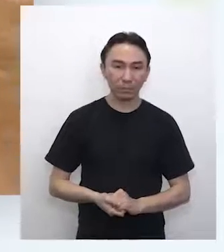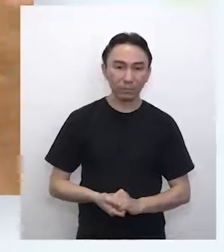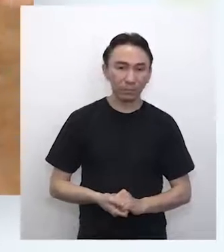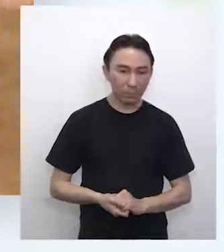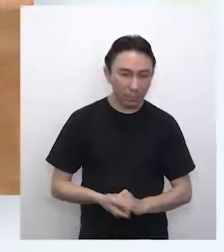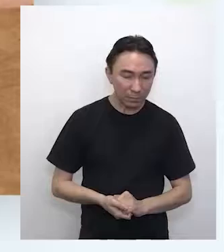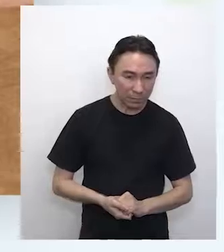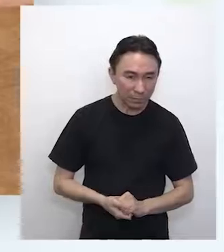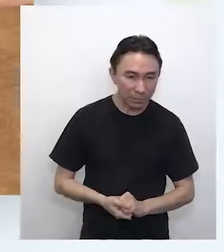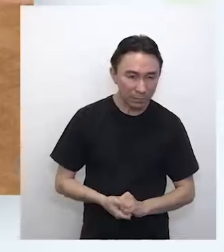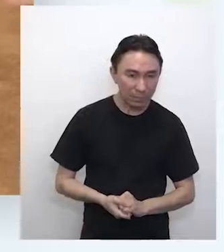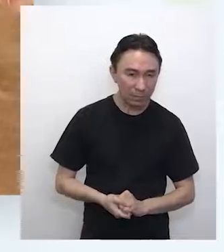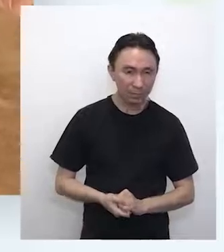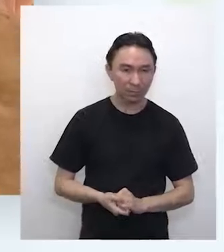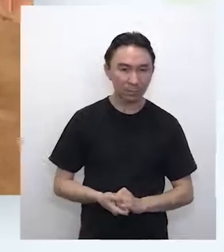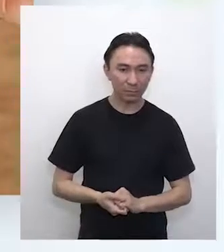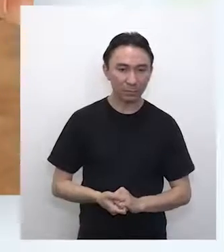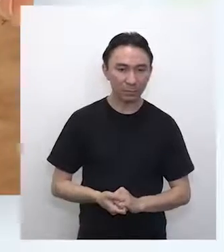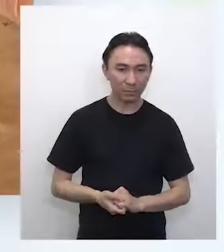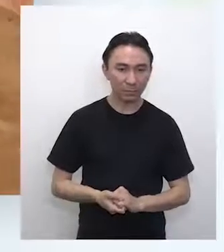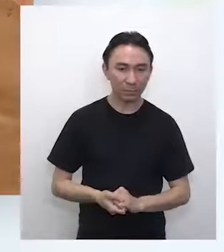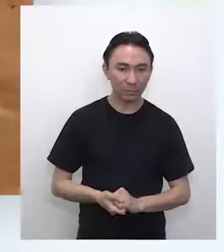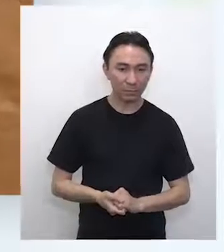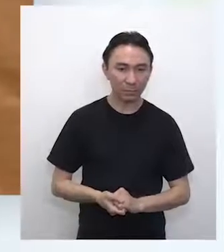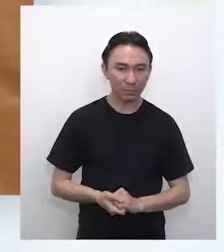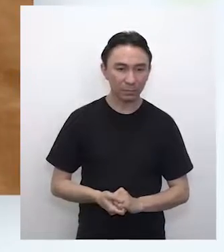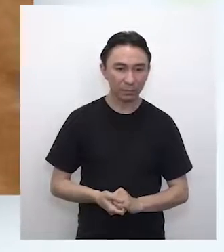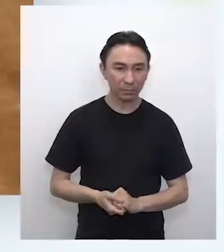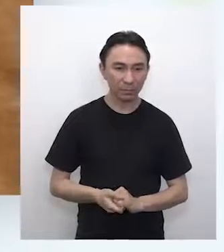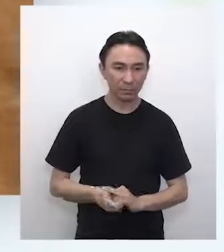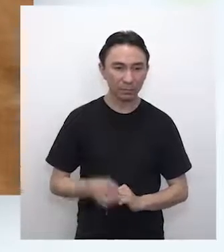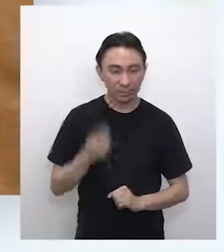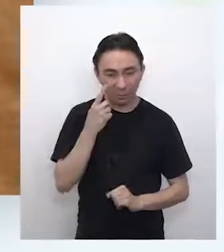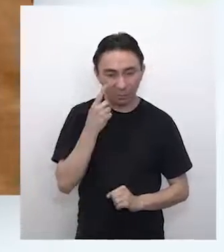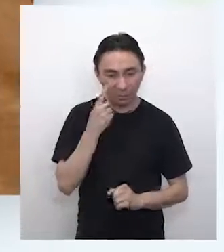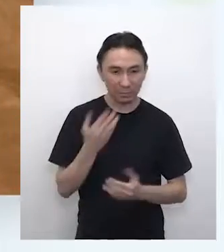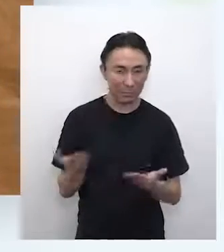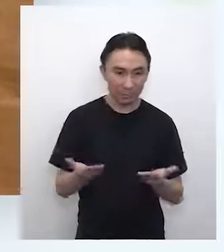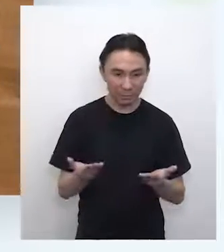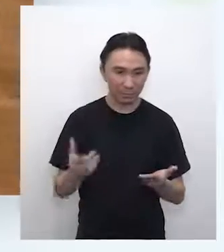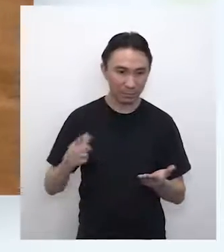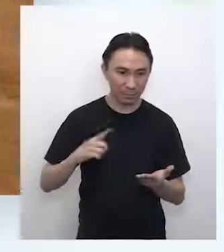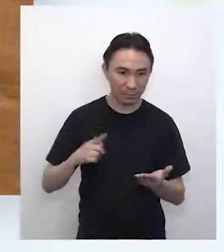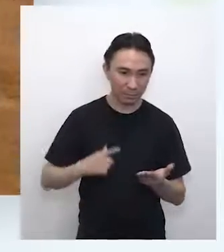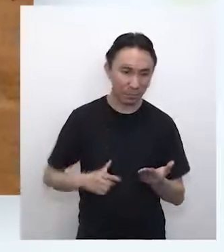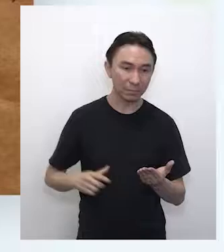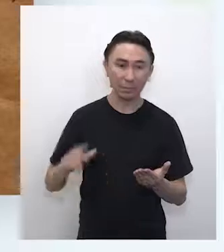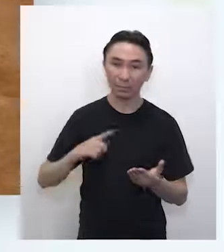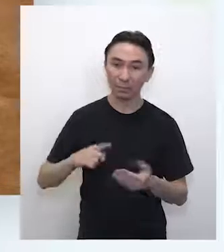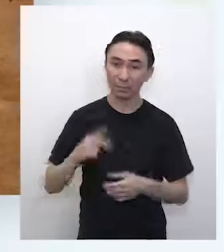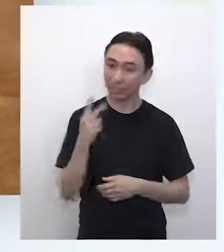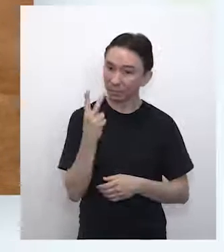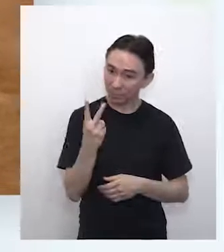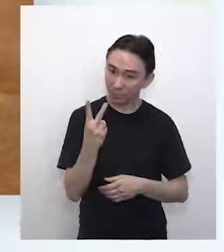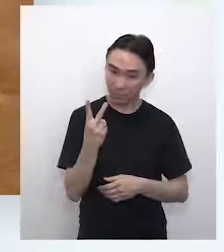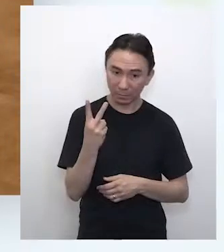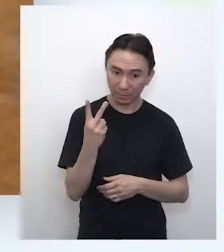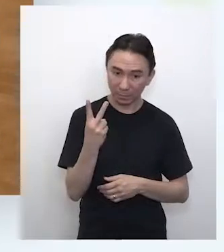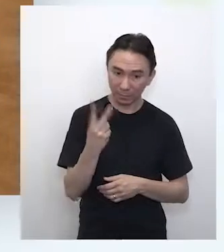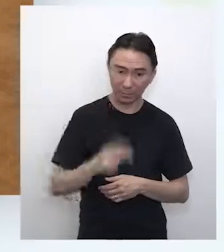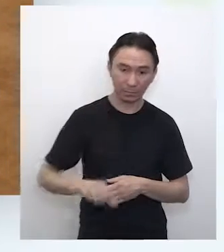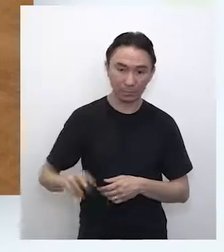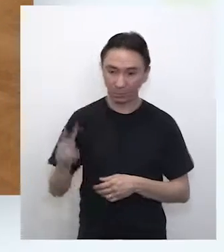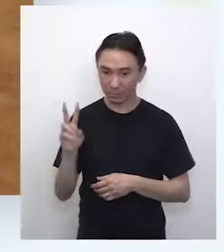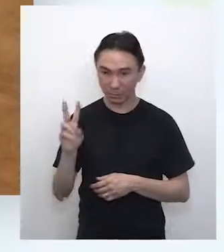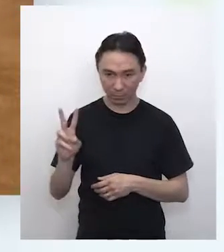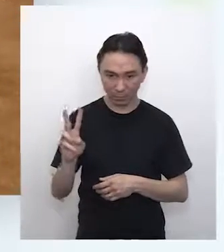Então, pessoal, testando aqui, a plaquinha chegou a 2 volts. Ó, se nós